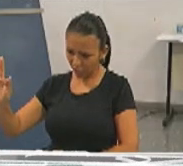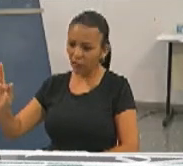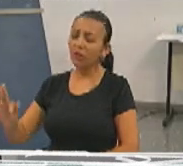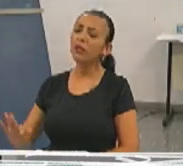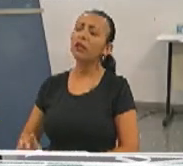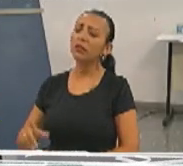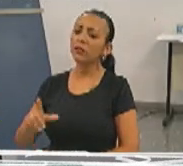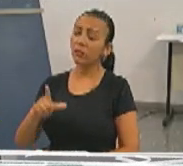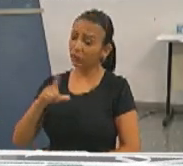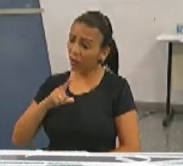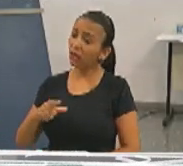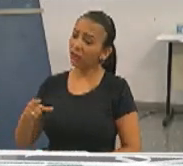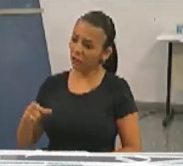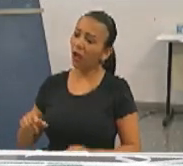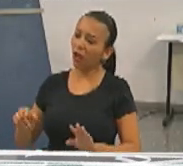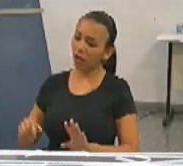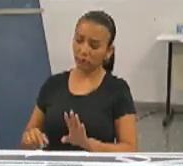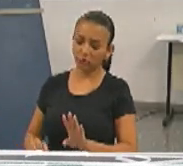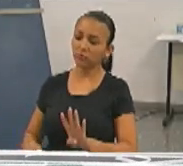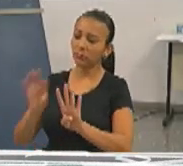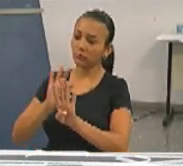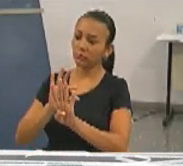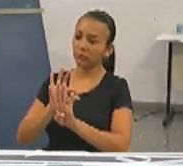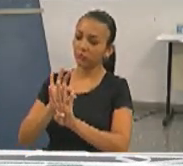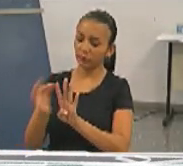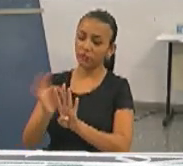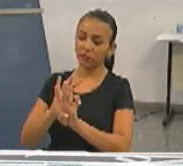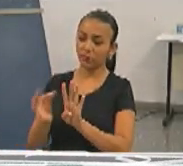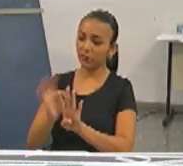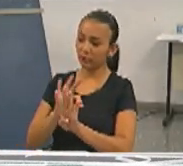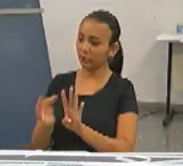esse compromisso, tá certo? Certo.